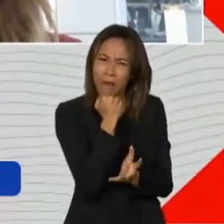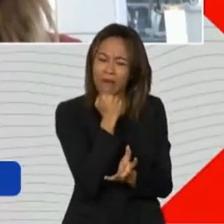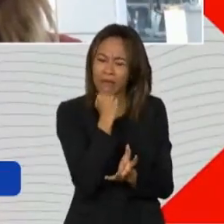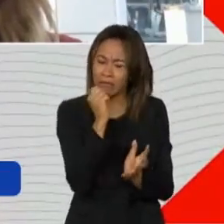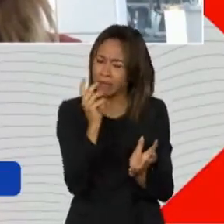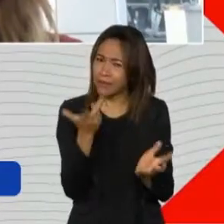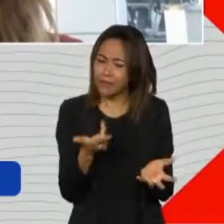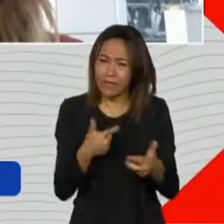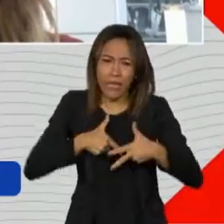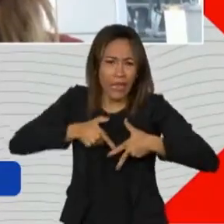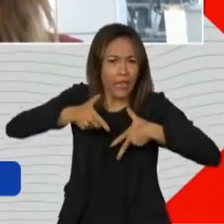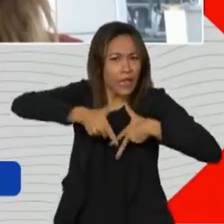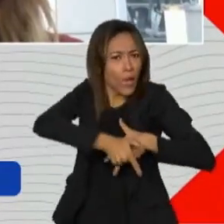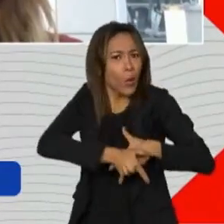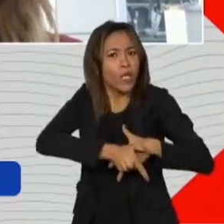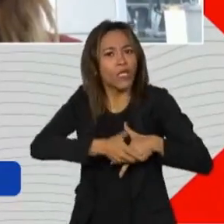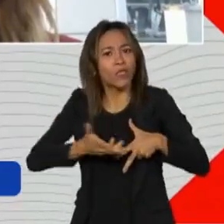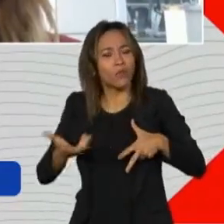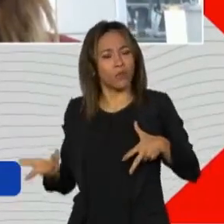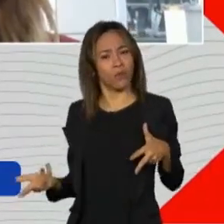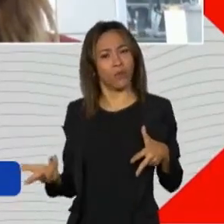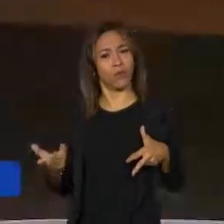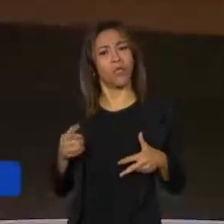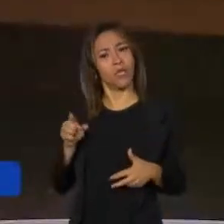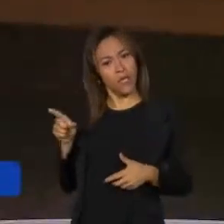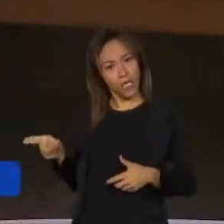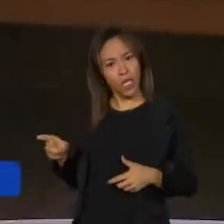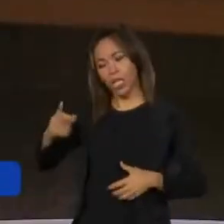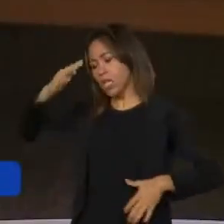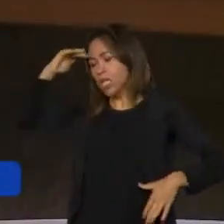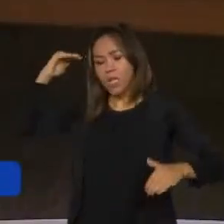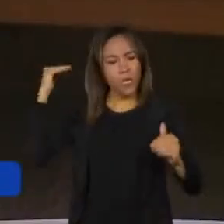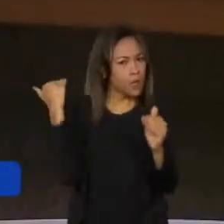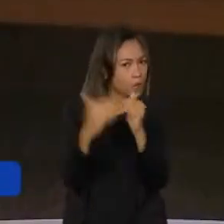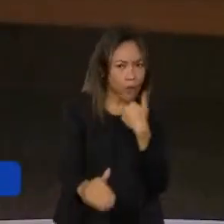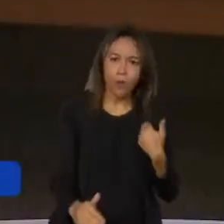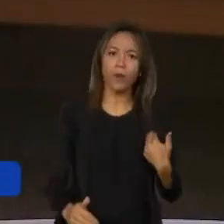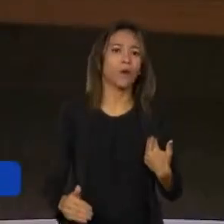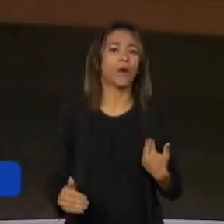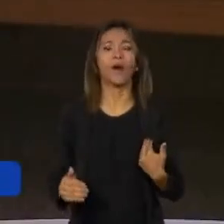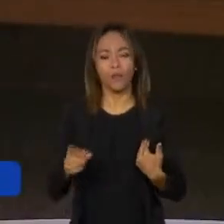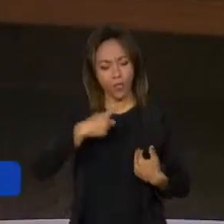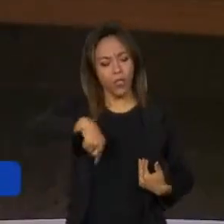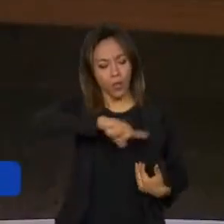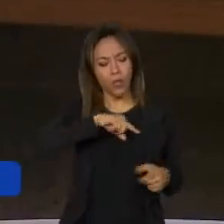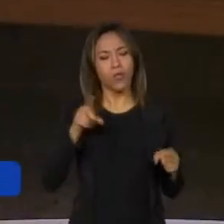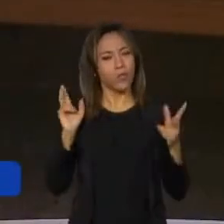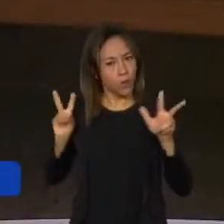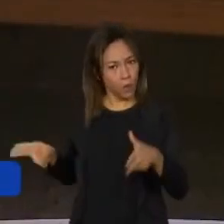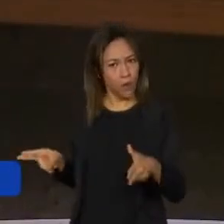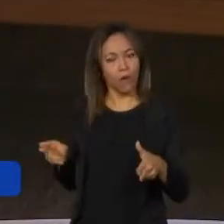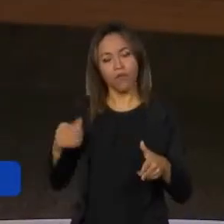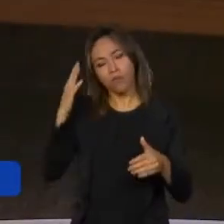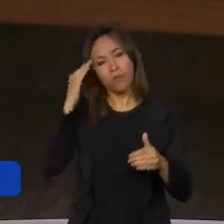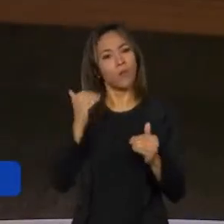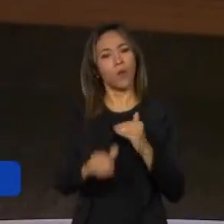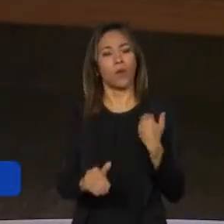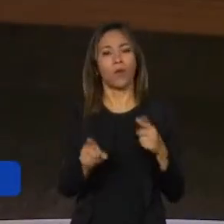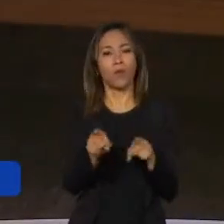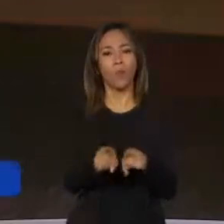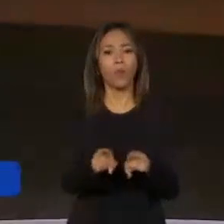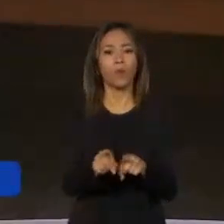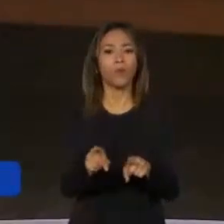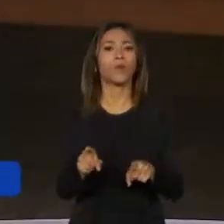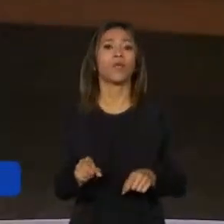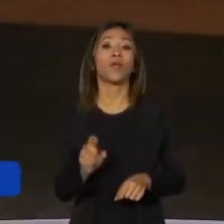tempo ele Condena condenou veementemente também e Condena veementemente todos nós condenamos a maneira com que